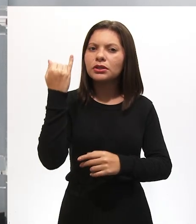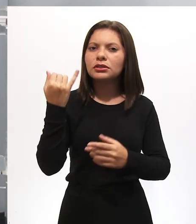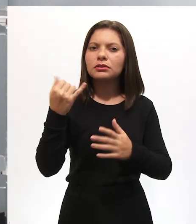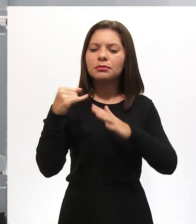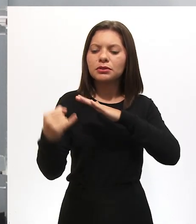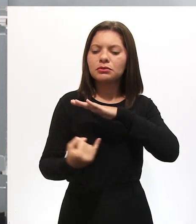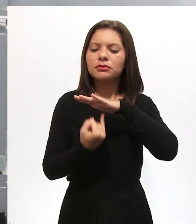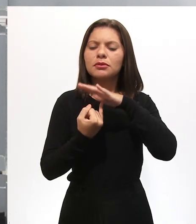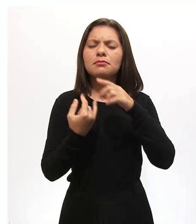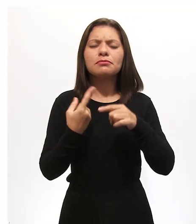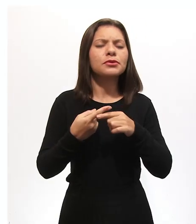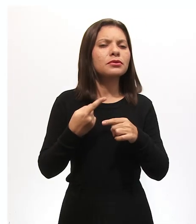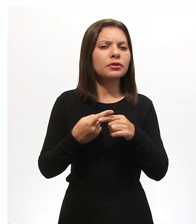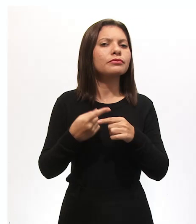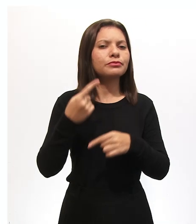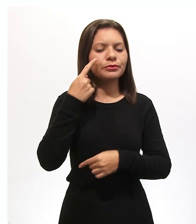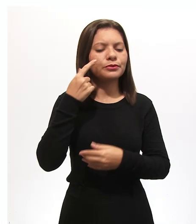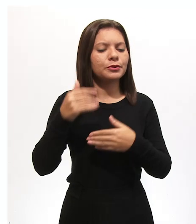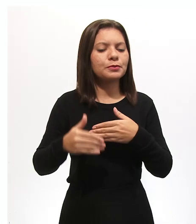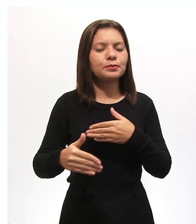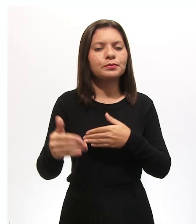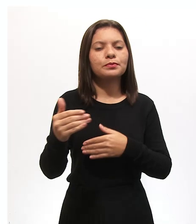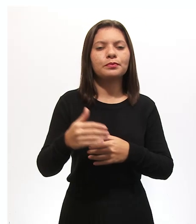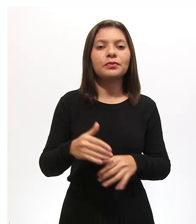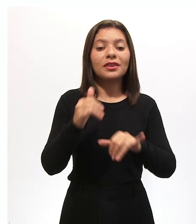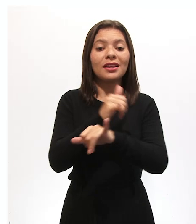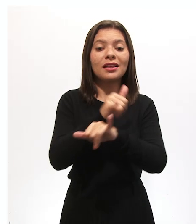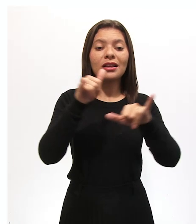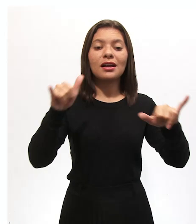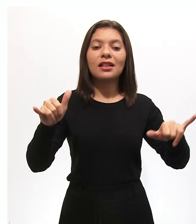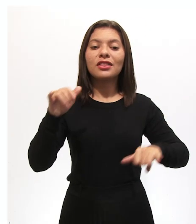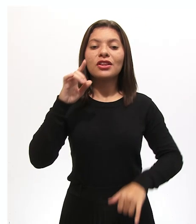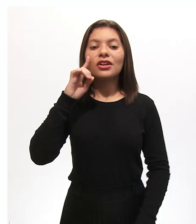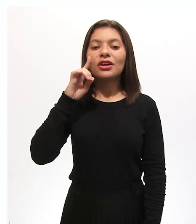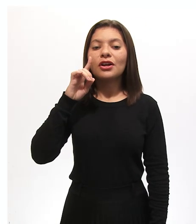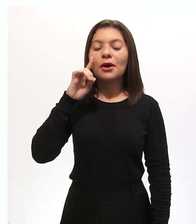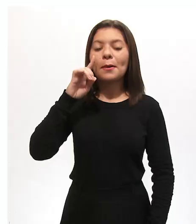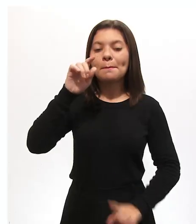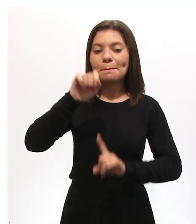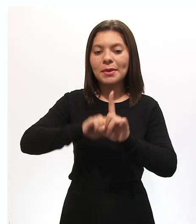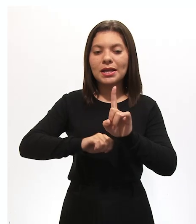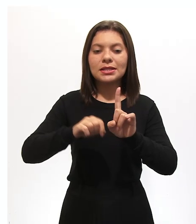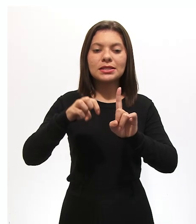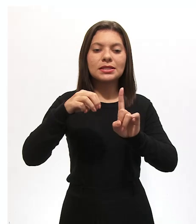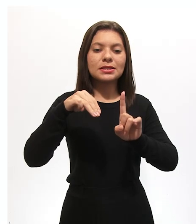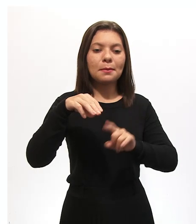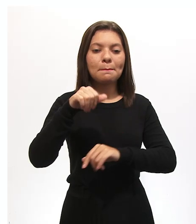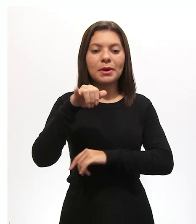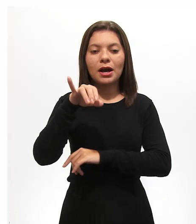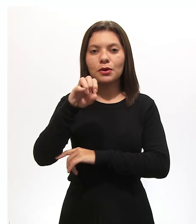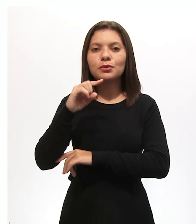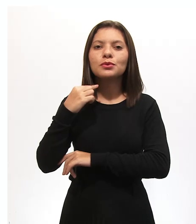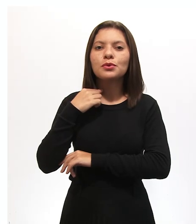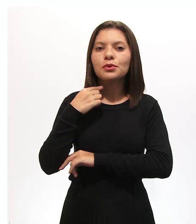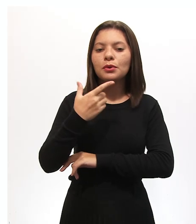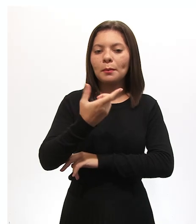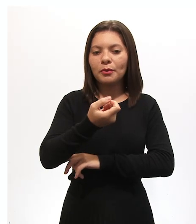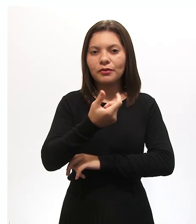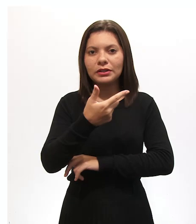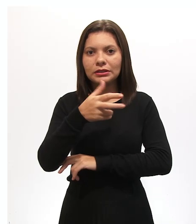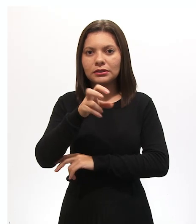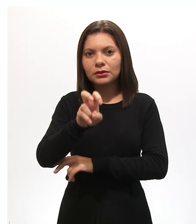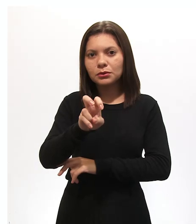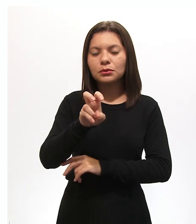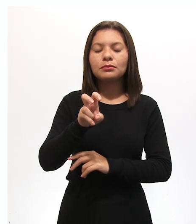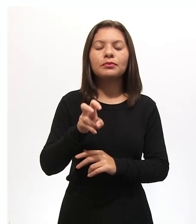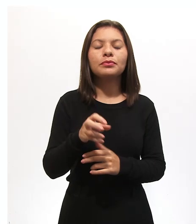Então a gente vai tratar um pouquinho nesse momento. Então, publicado em maio de 2025, quando a gente fala da estrutura do ordenamento jurídico, a